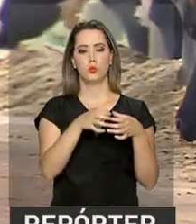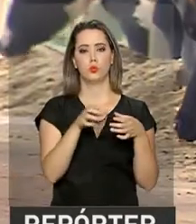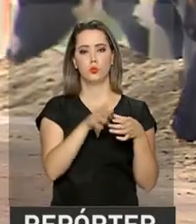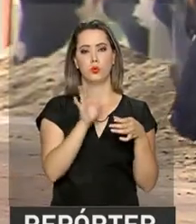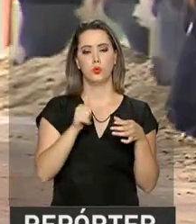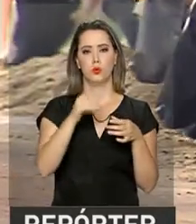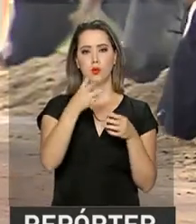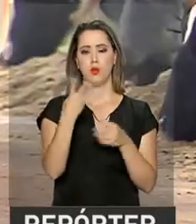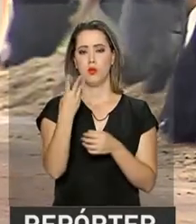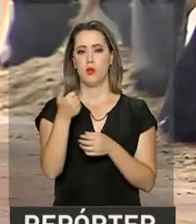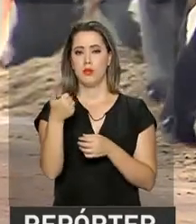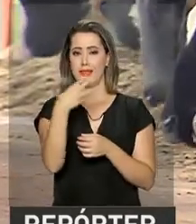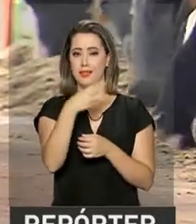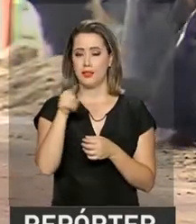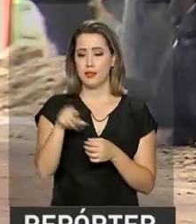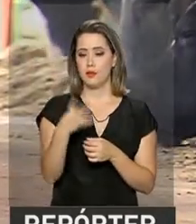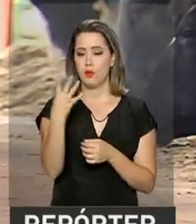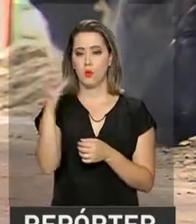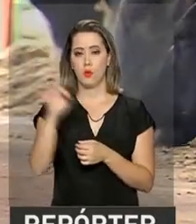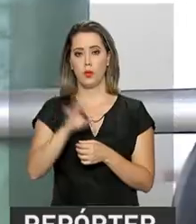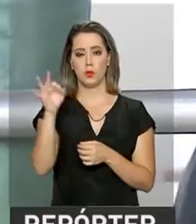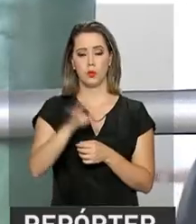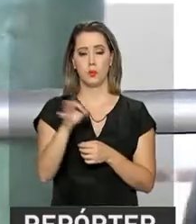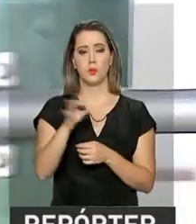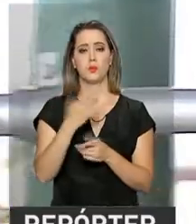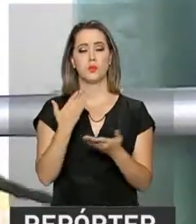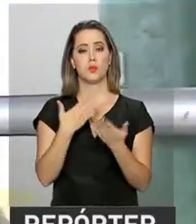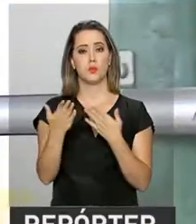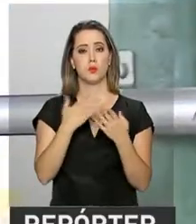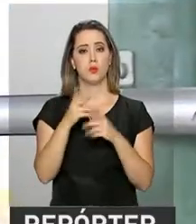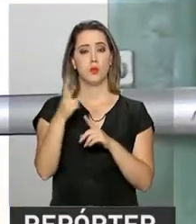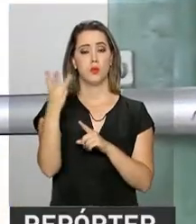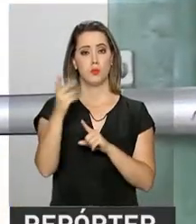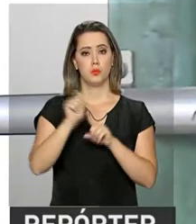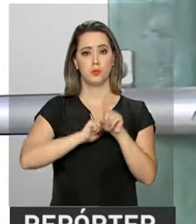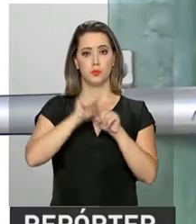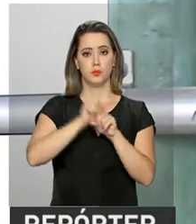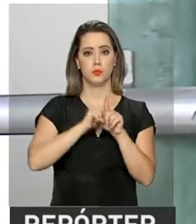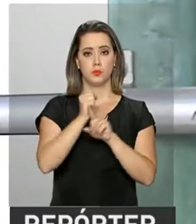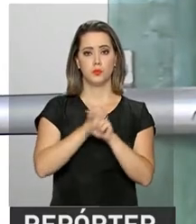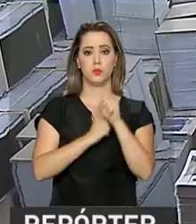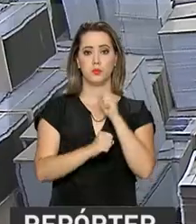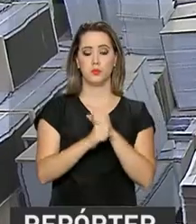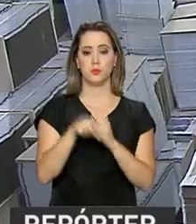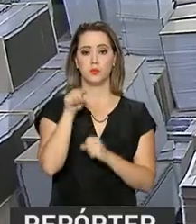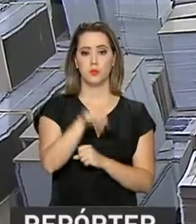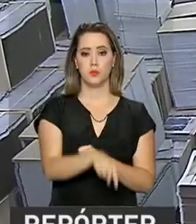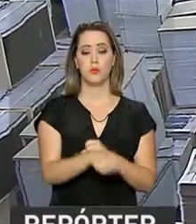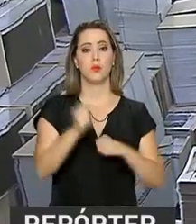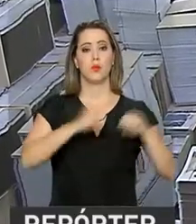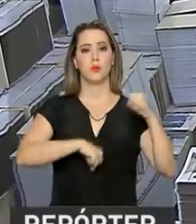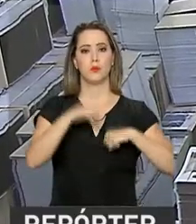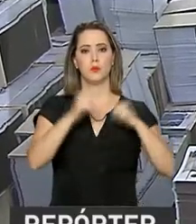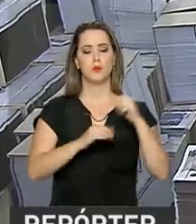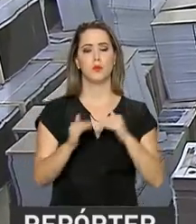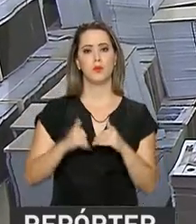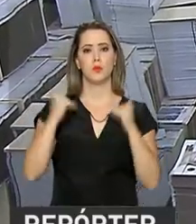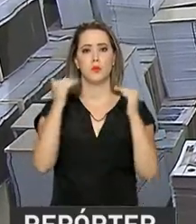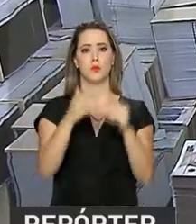salto de 13,4 por cento em relação ao trimestre imediatamente anterior a indústria subiu